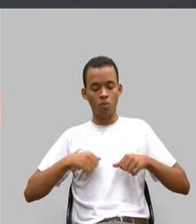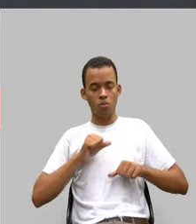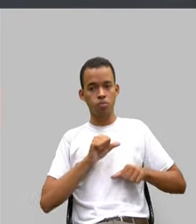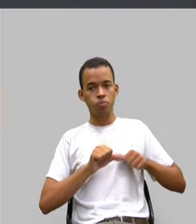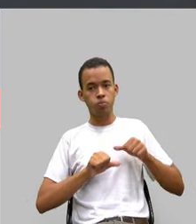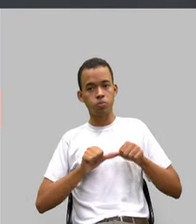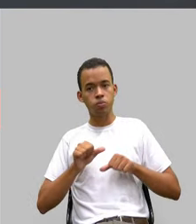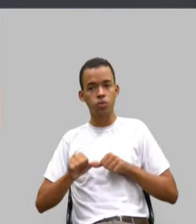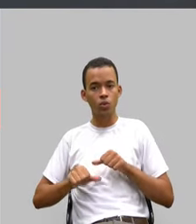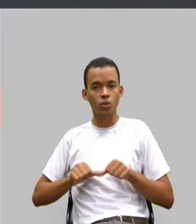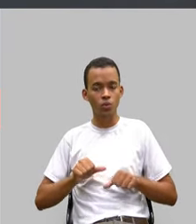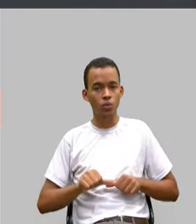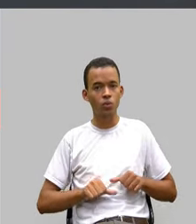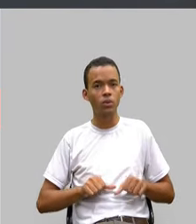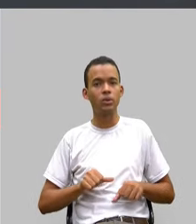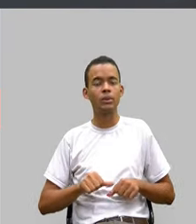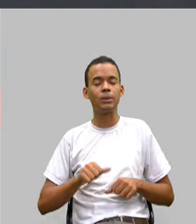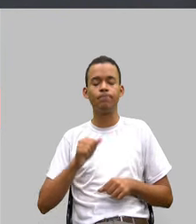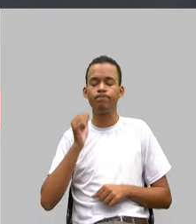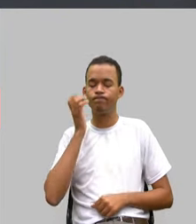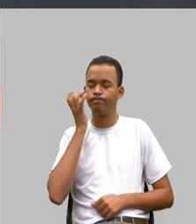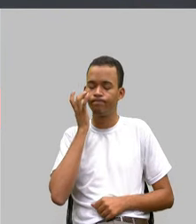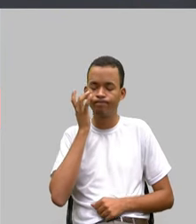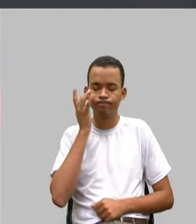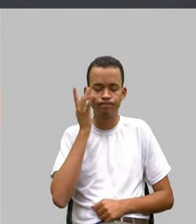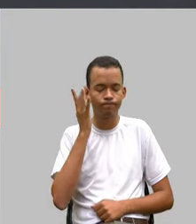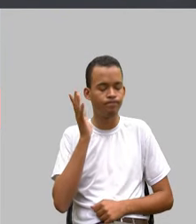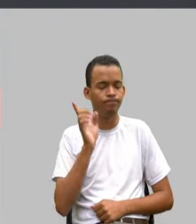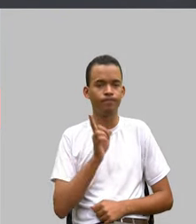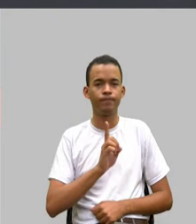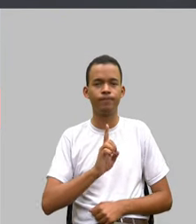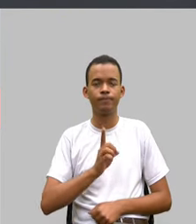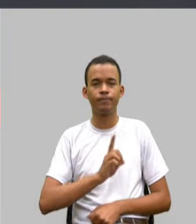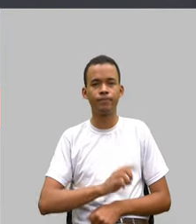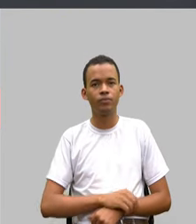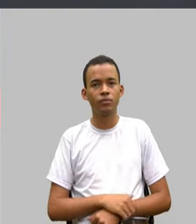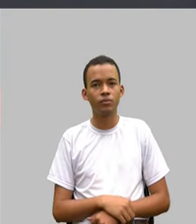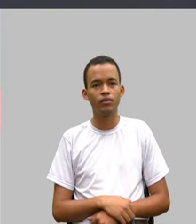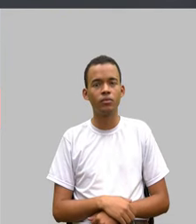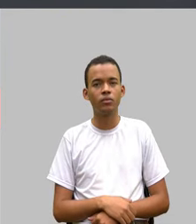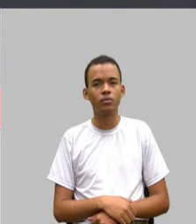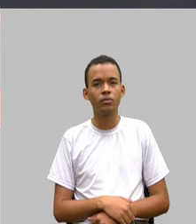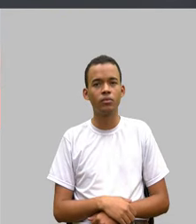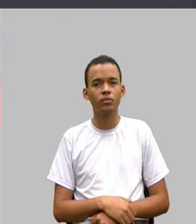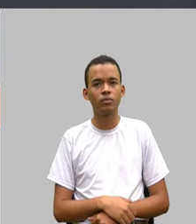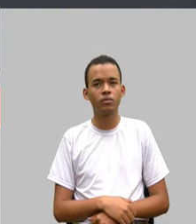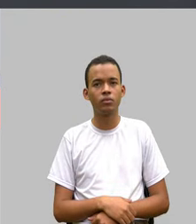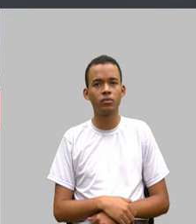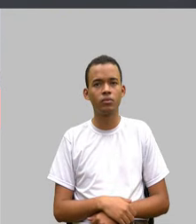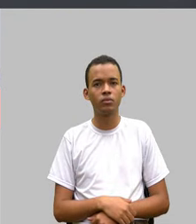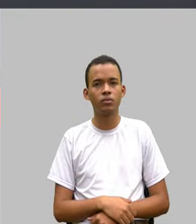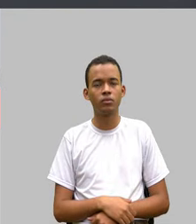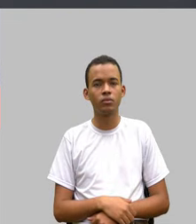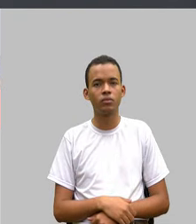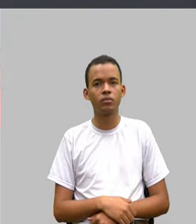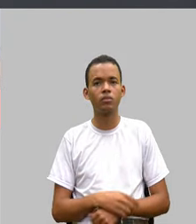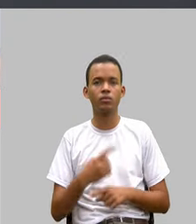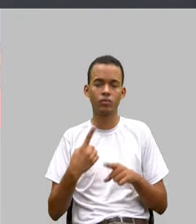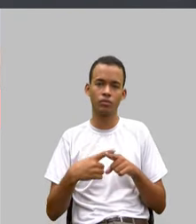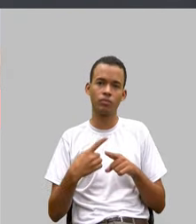não tava fácil quando eh porque assim gente eu plantei